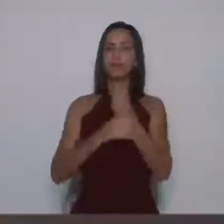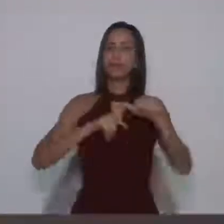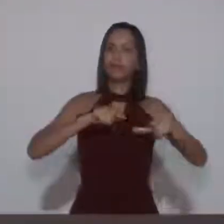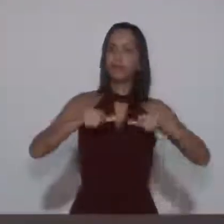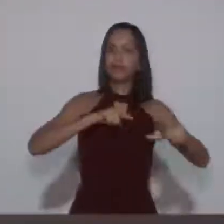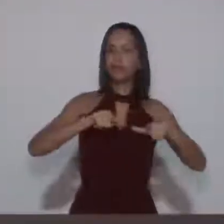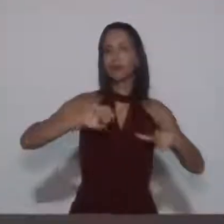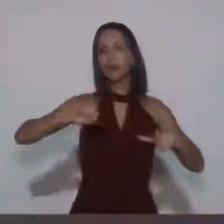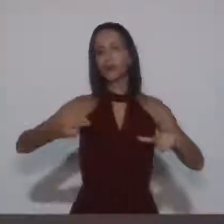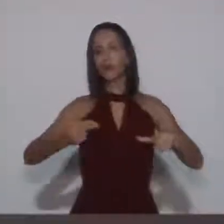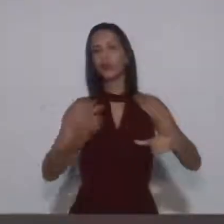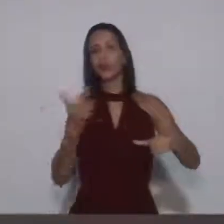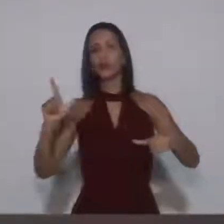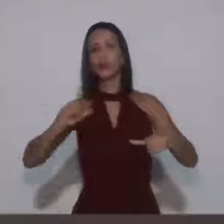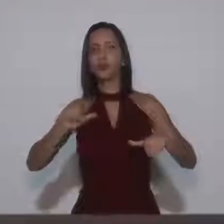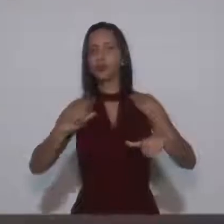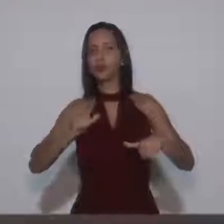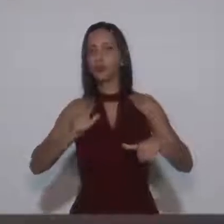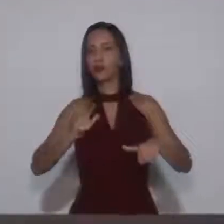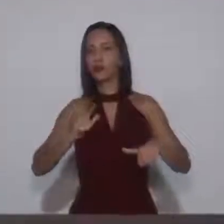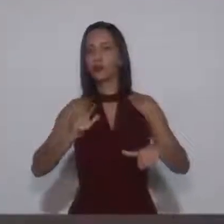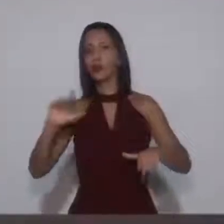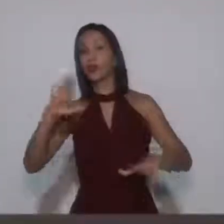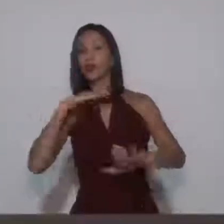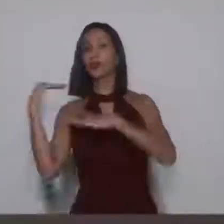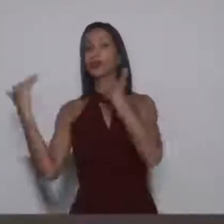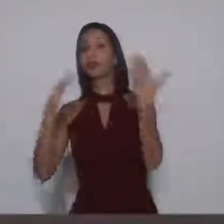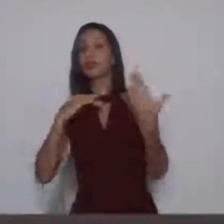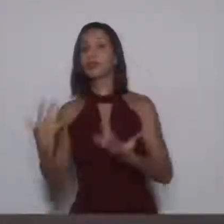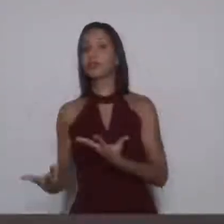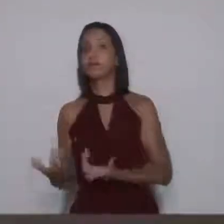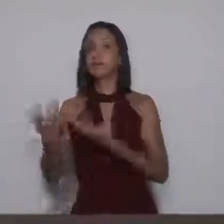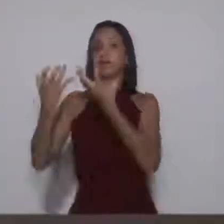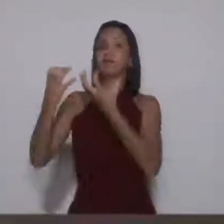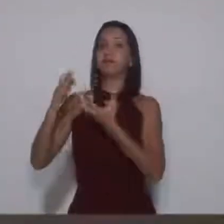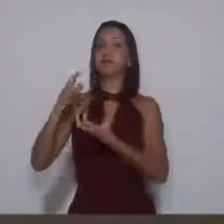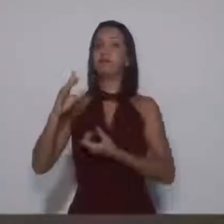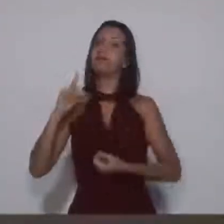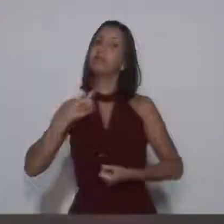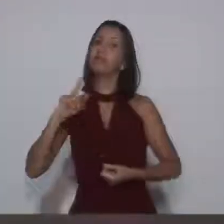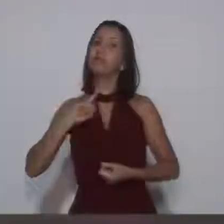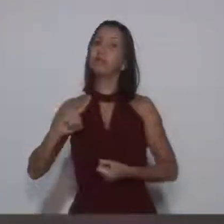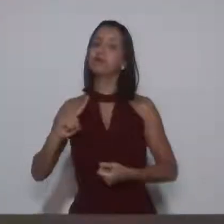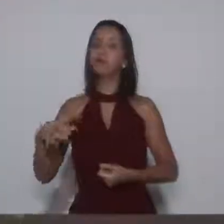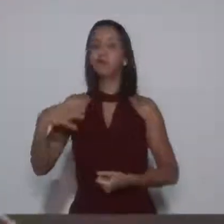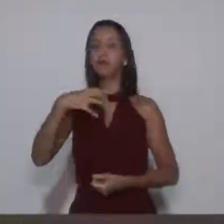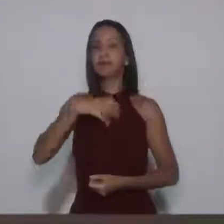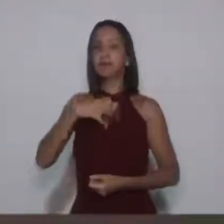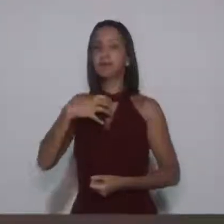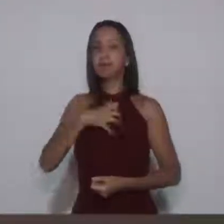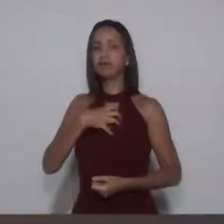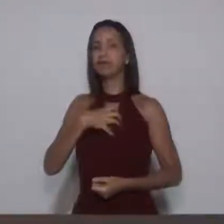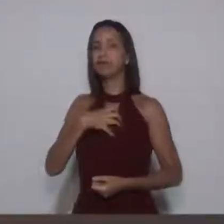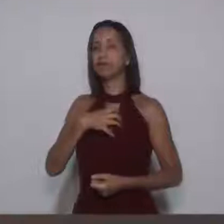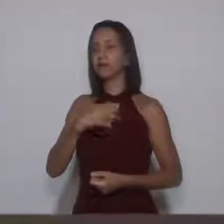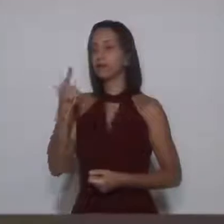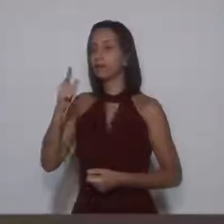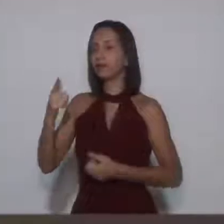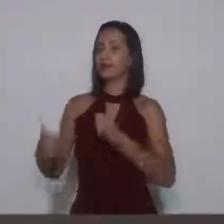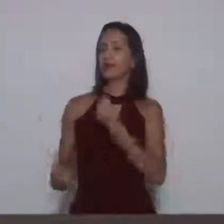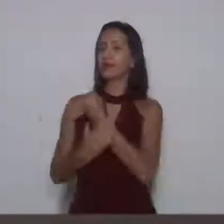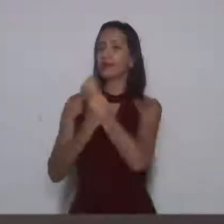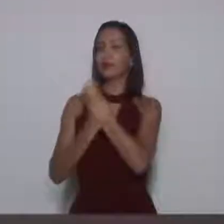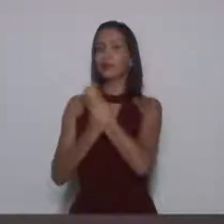no caso ali do acidente, ou ele é uma condição insegura, ou ele é um ato inseguro. Não é? O